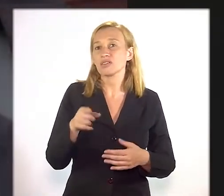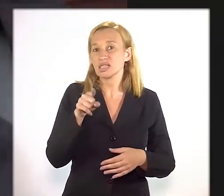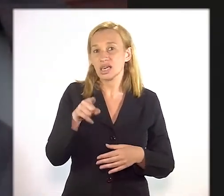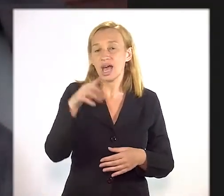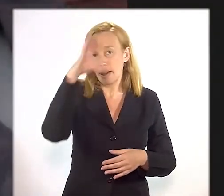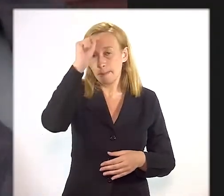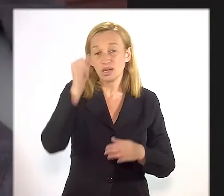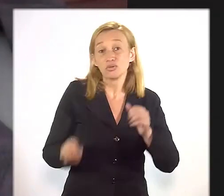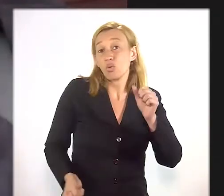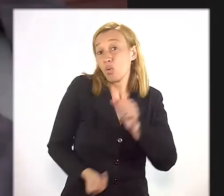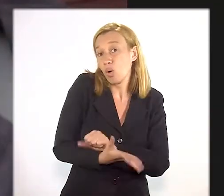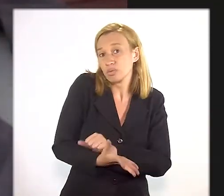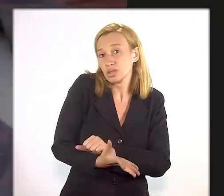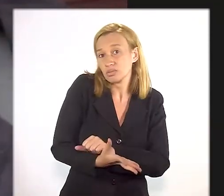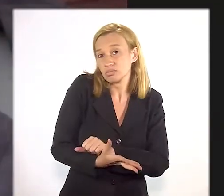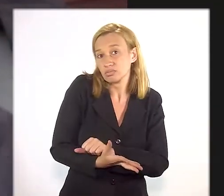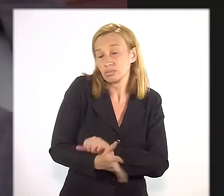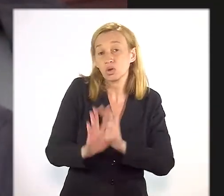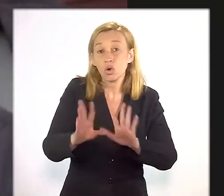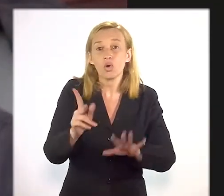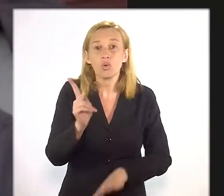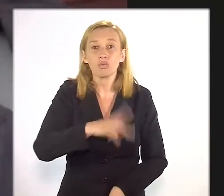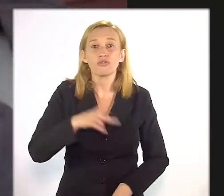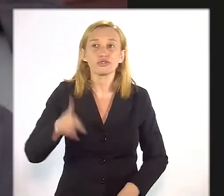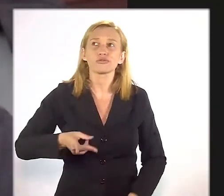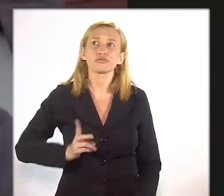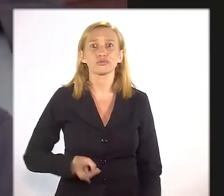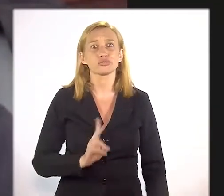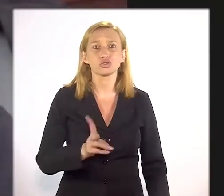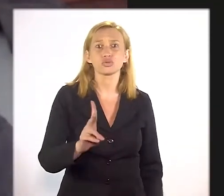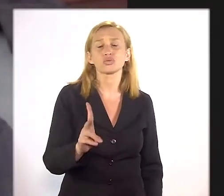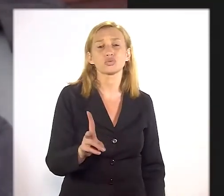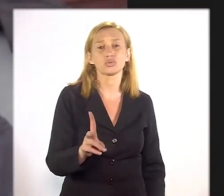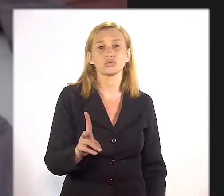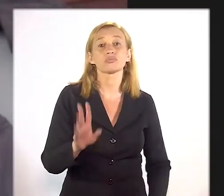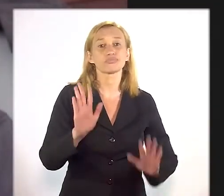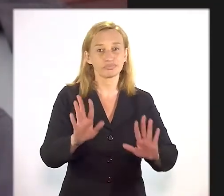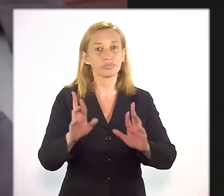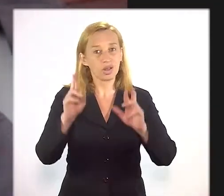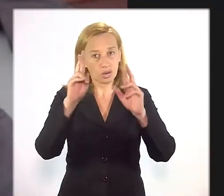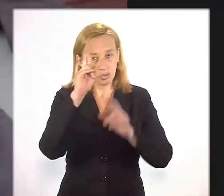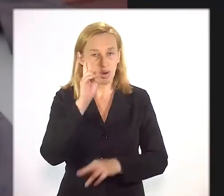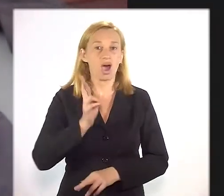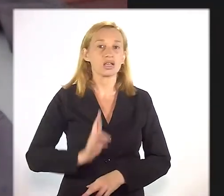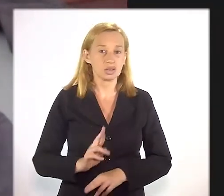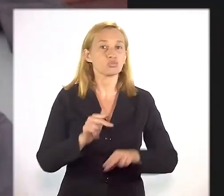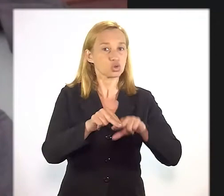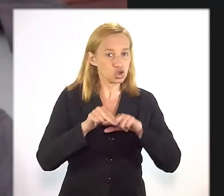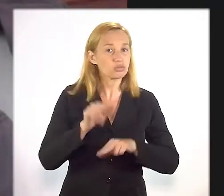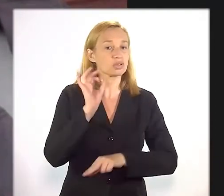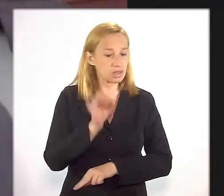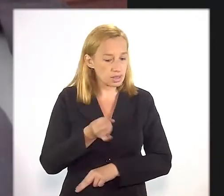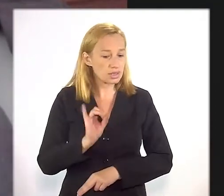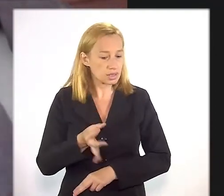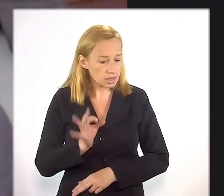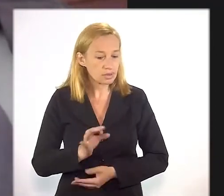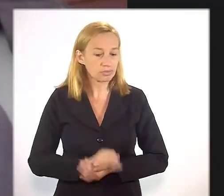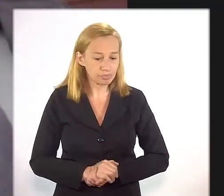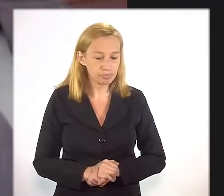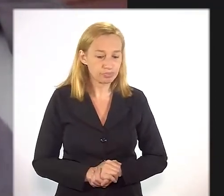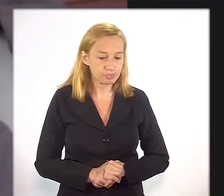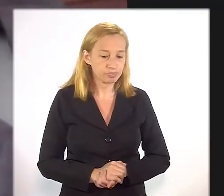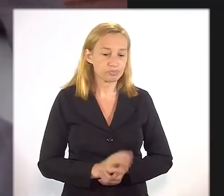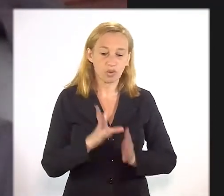e moral. É isso que se aprende. E o que me choca é que os professores continuam. Agora, há uma razão. Mas se tu me perguntares, eu